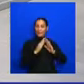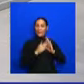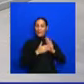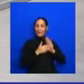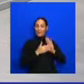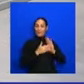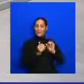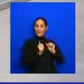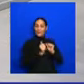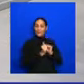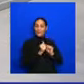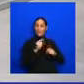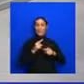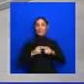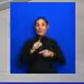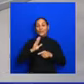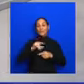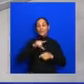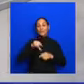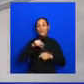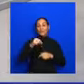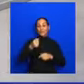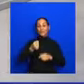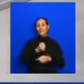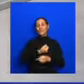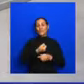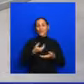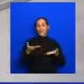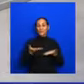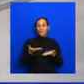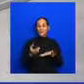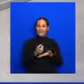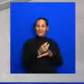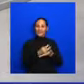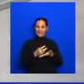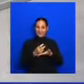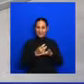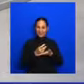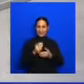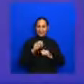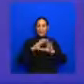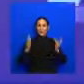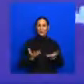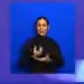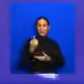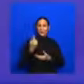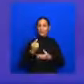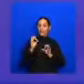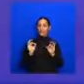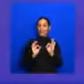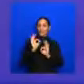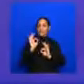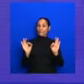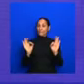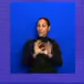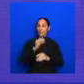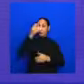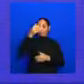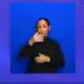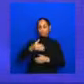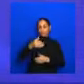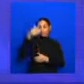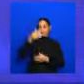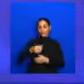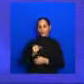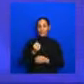apostas em mãos, porque já já você vai conhecer os números premiados da Quina de hoje. Nosso Globo número 1 está aqui preparado para o sorteio. O suporte